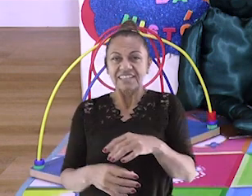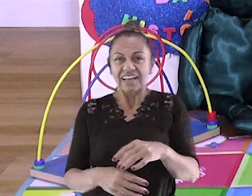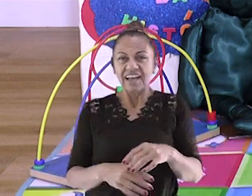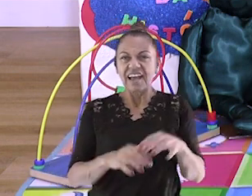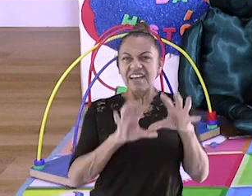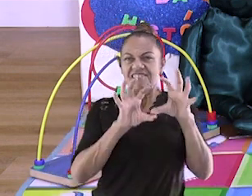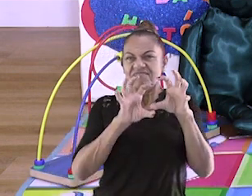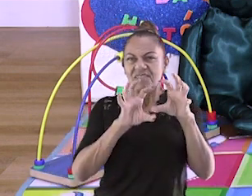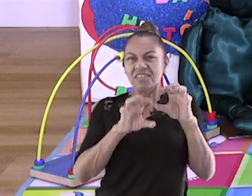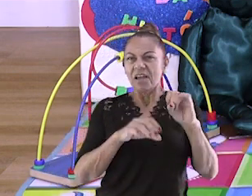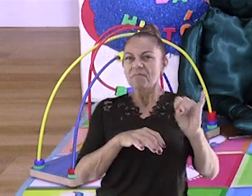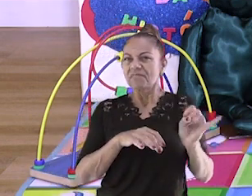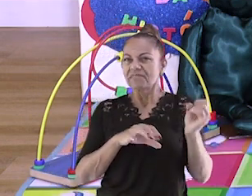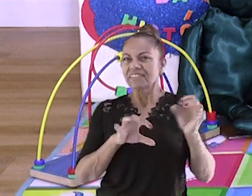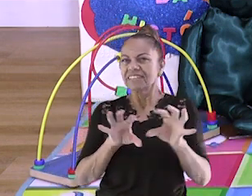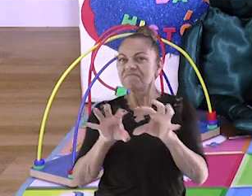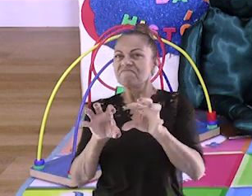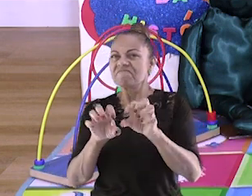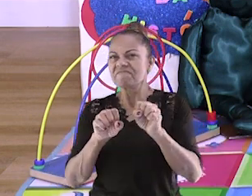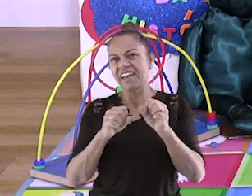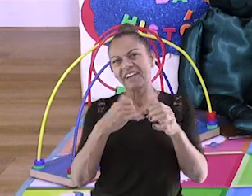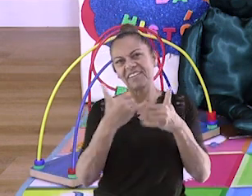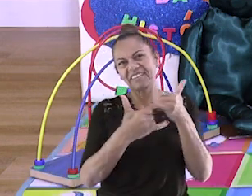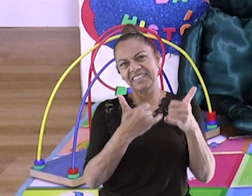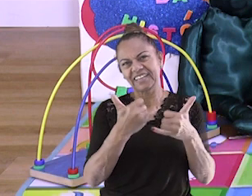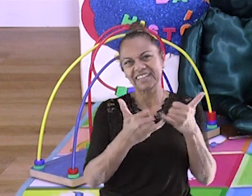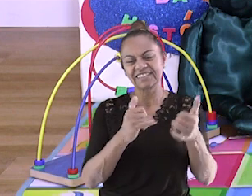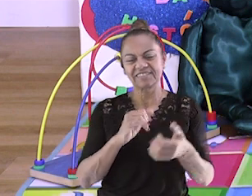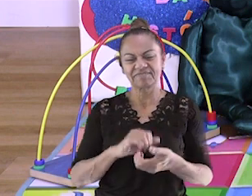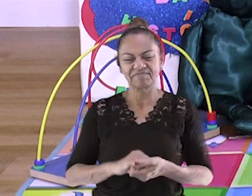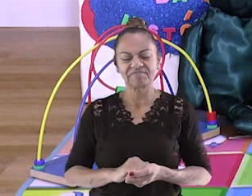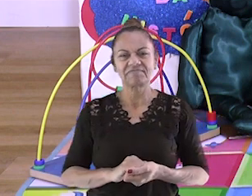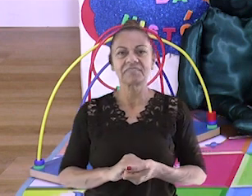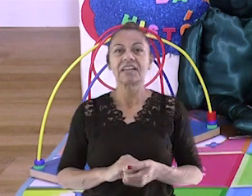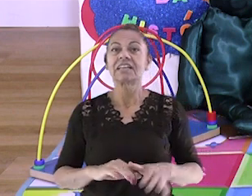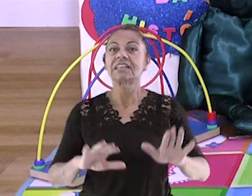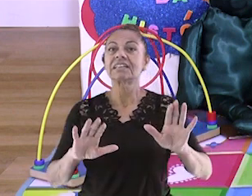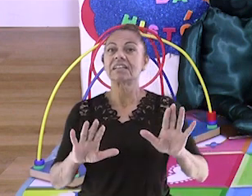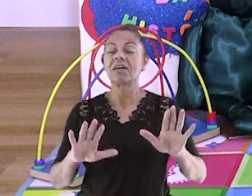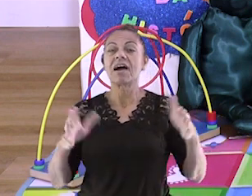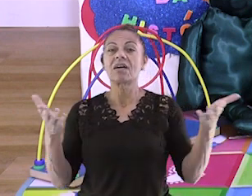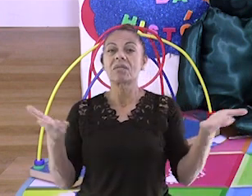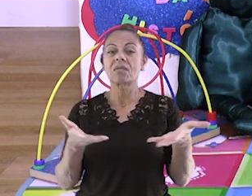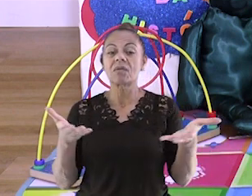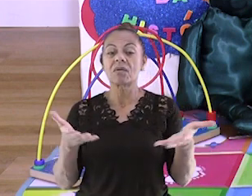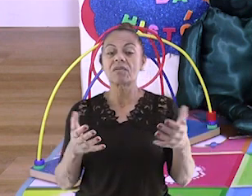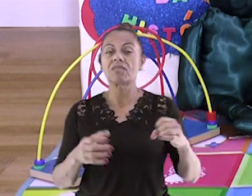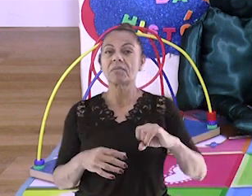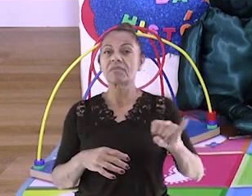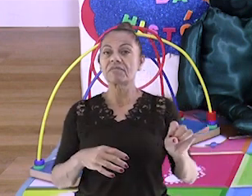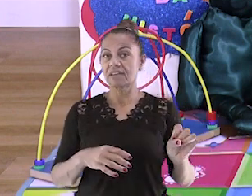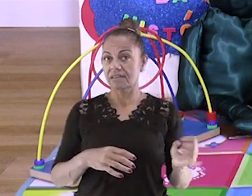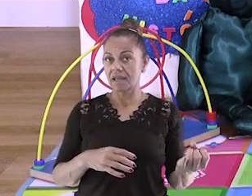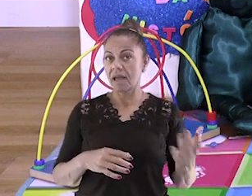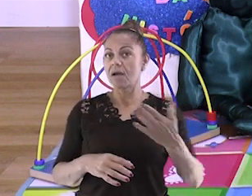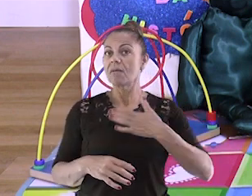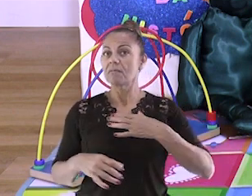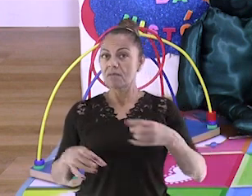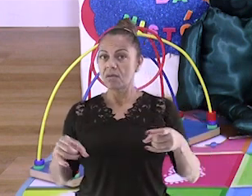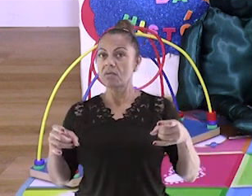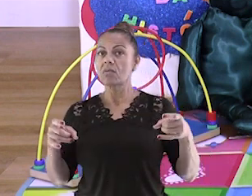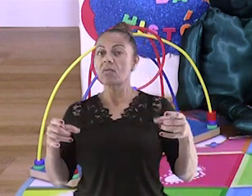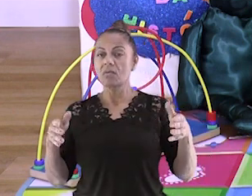fora do lugar. Mas agora que vocês já aprenderam, ficou fácil, né? Vou me despedindo por aqui, porque